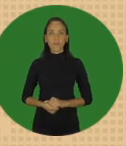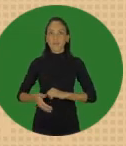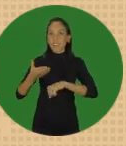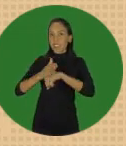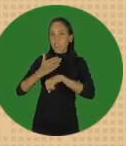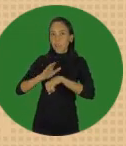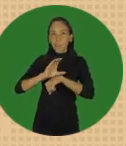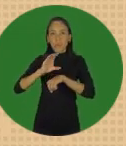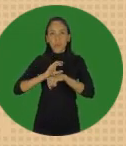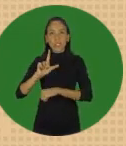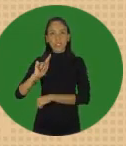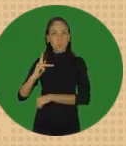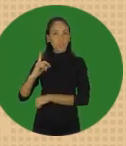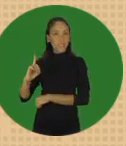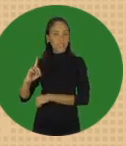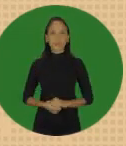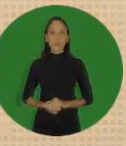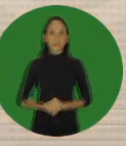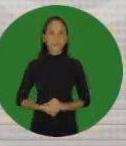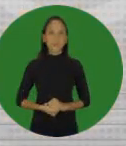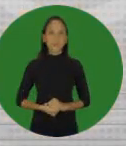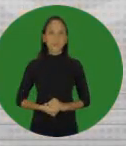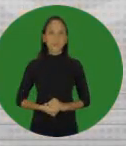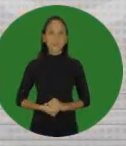Treinamento LGPD Terceiros.